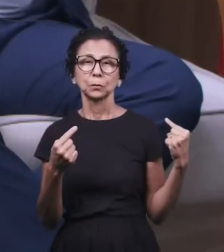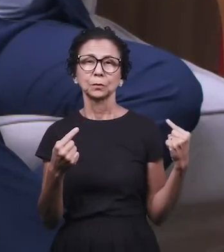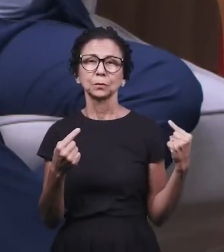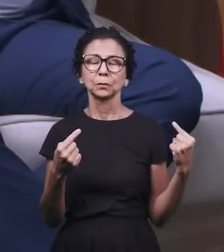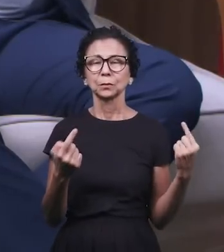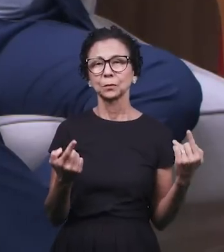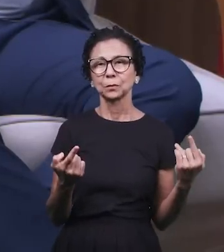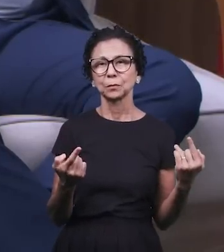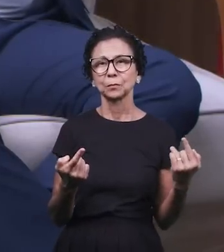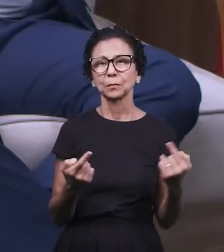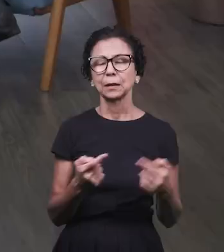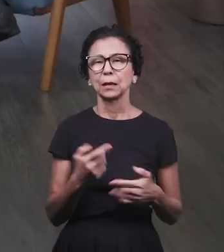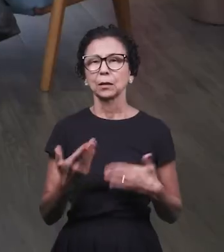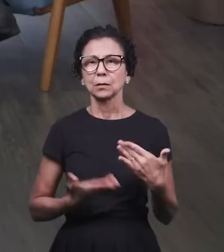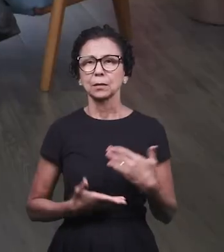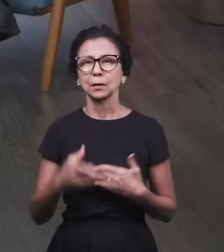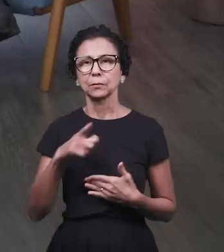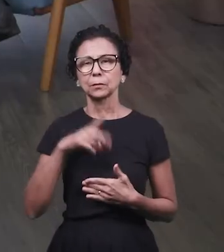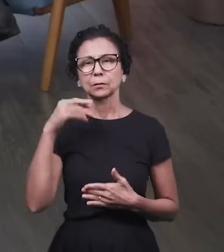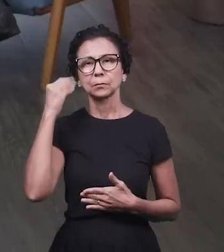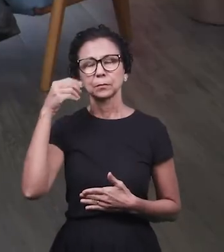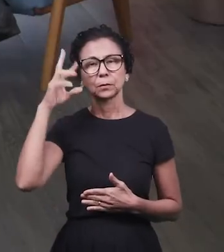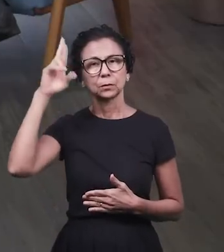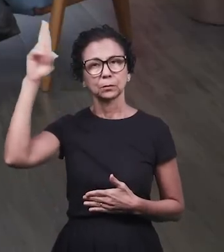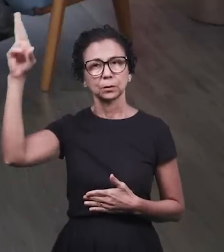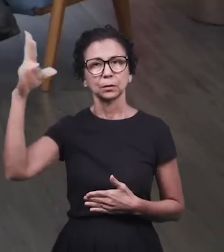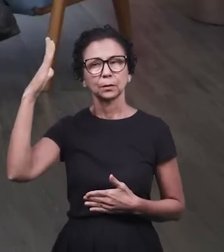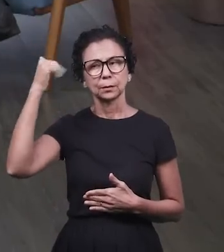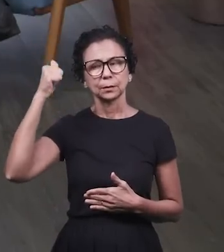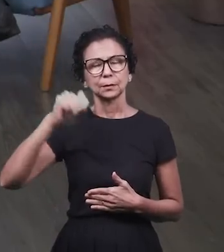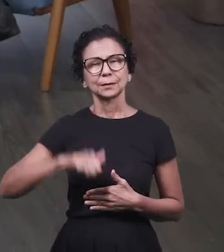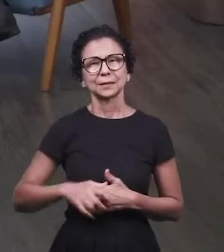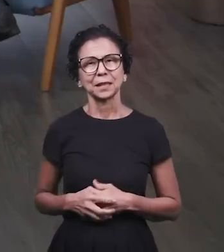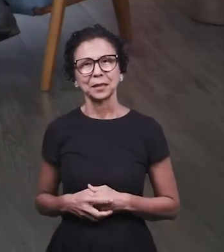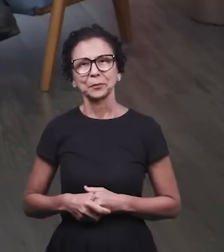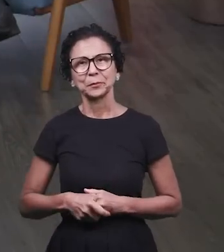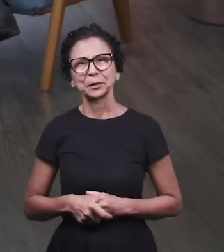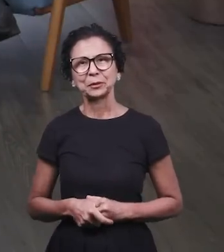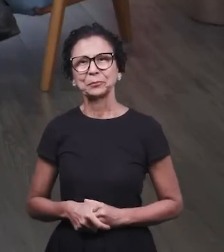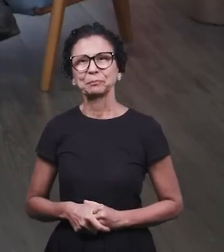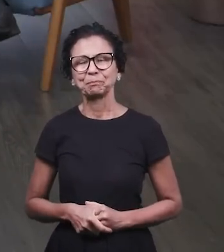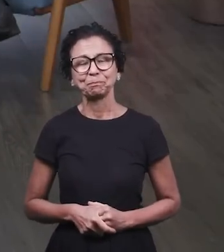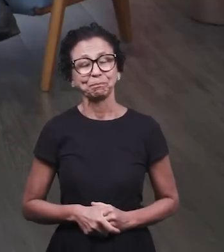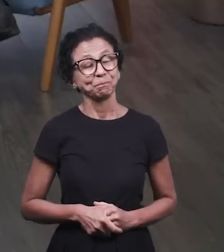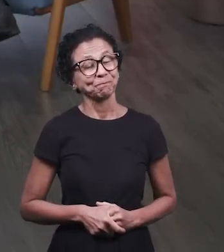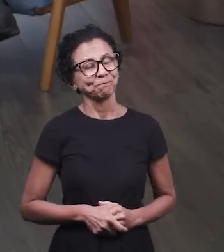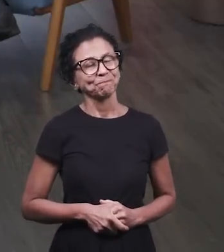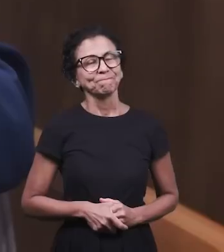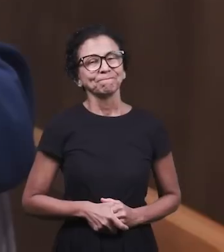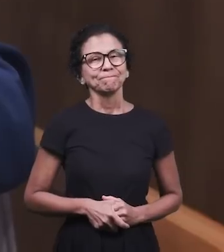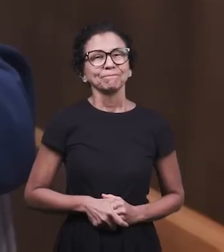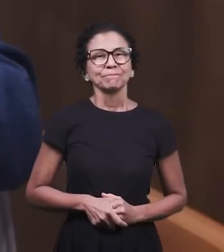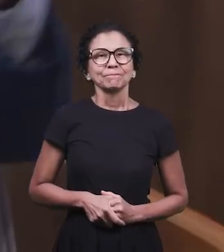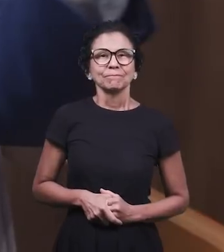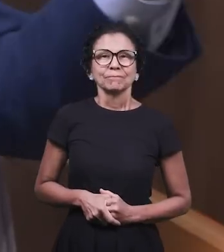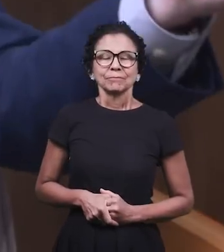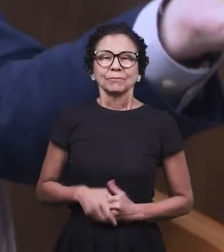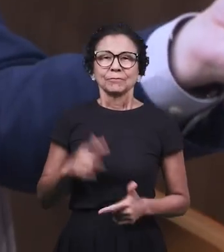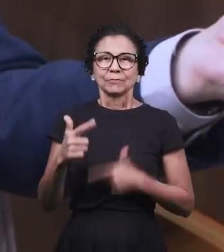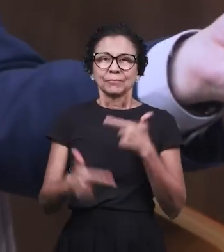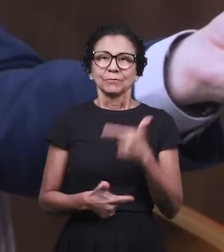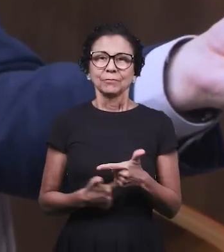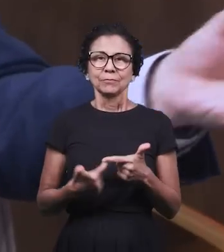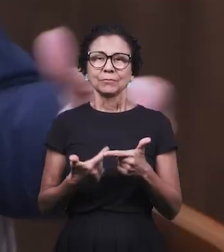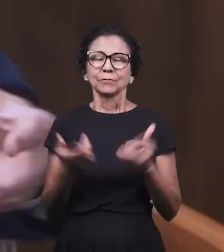que tem uma experiência com o Senhor, ele sabe que a sua carreira só vai terminar quando